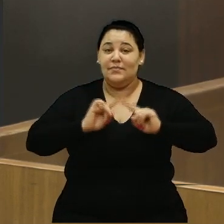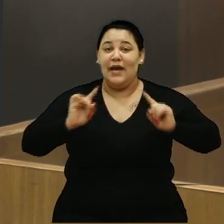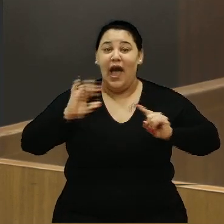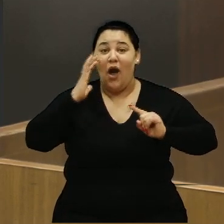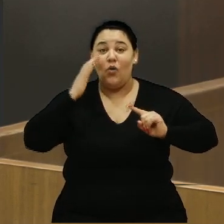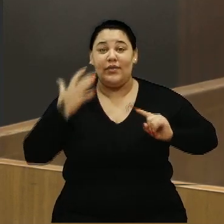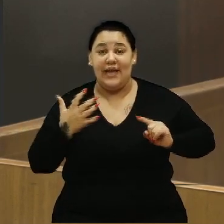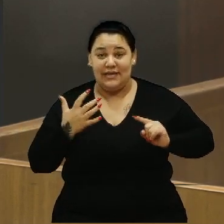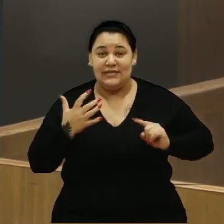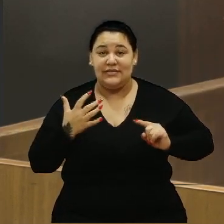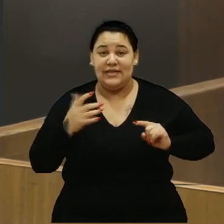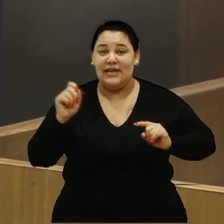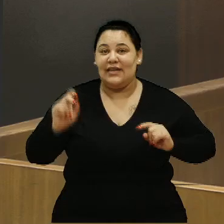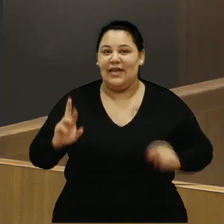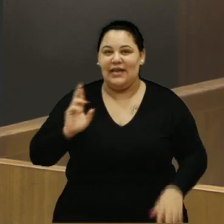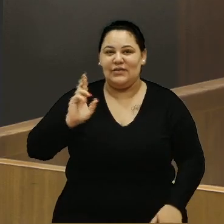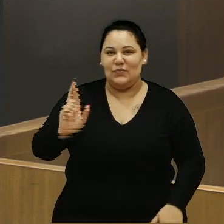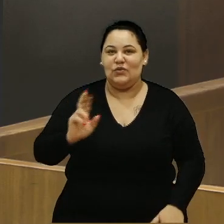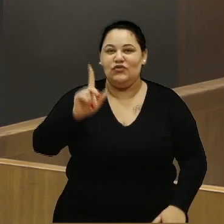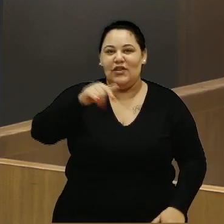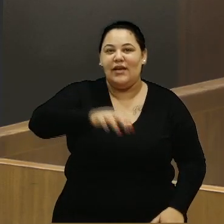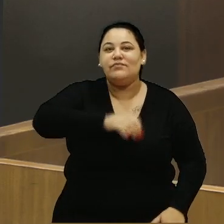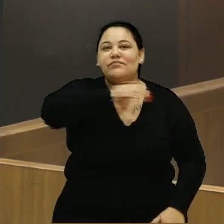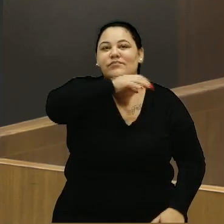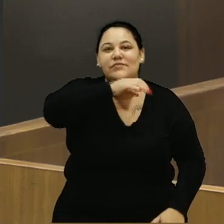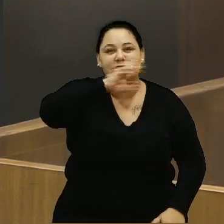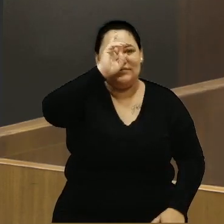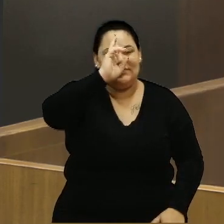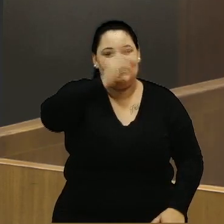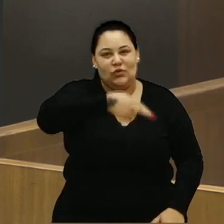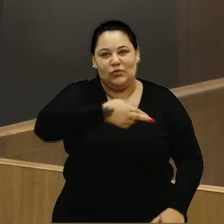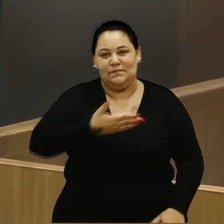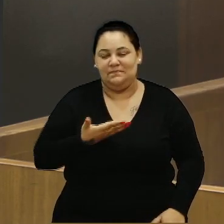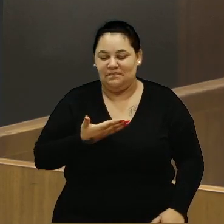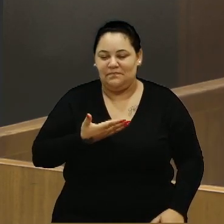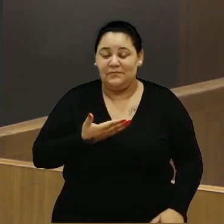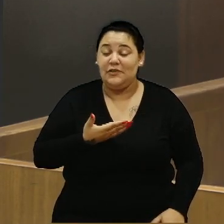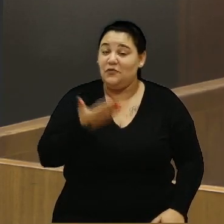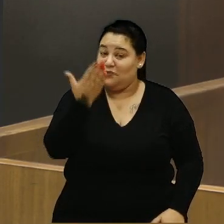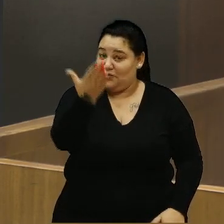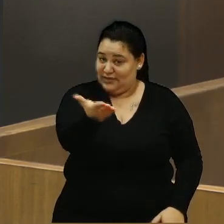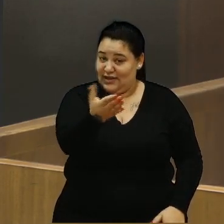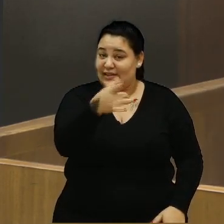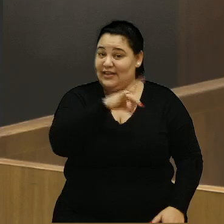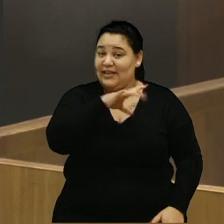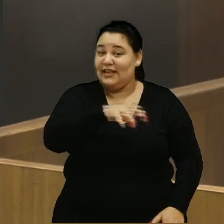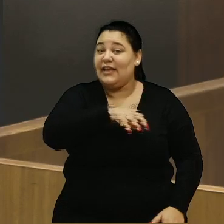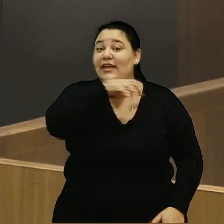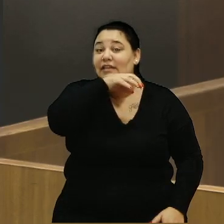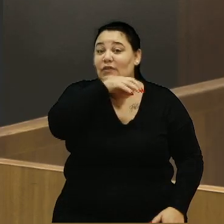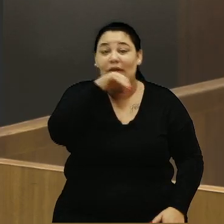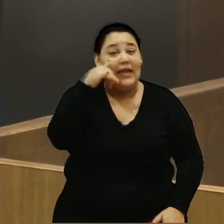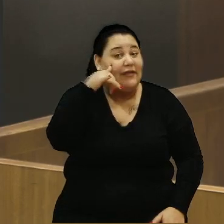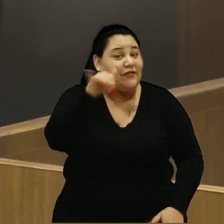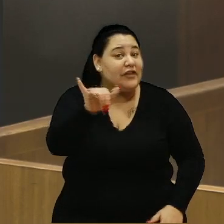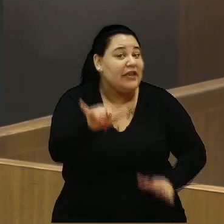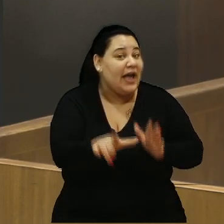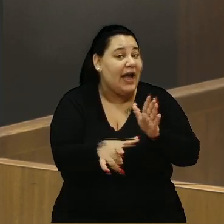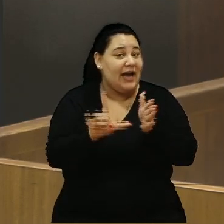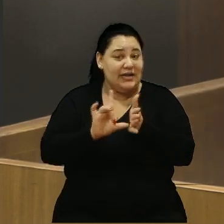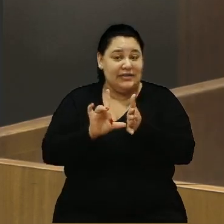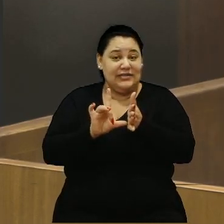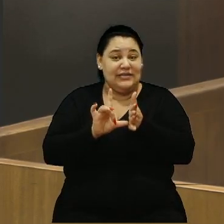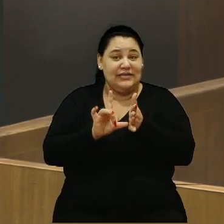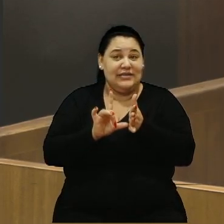como esse, quem responde é o dono da terra. Então, você, proprietário, previna-se, porque se